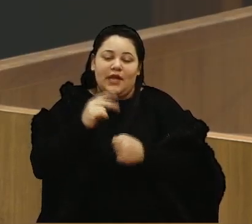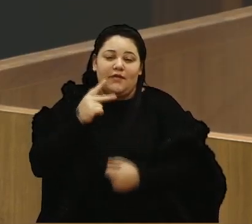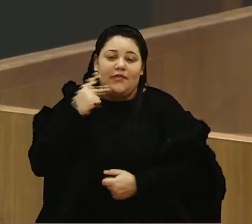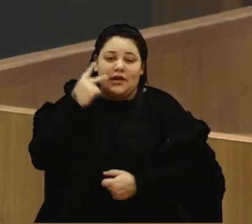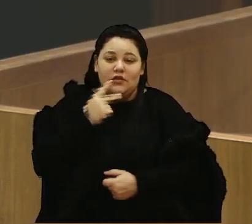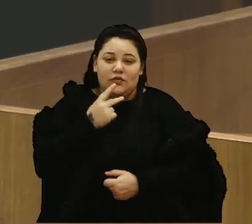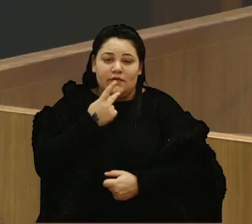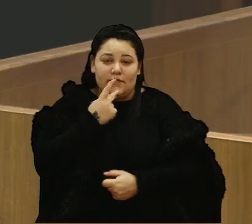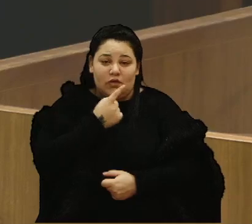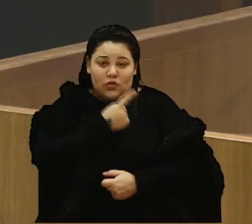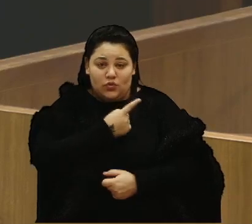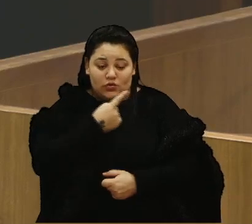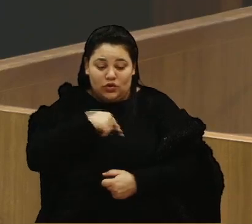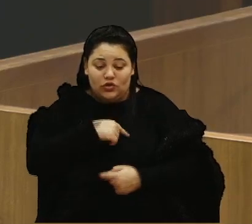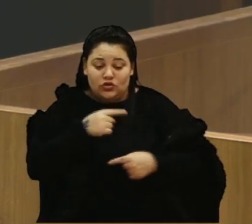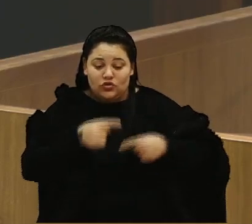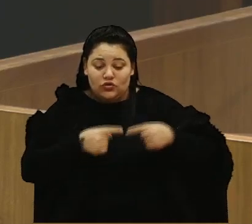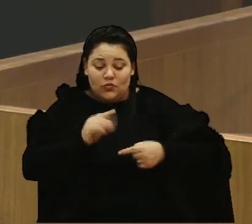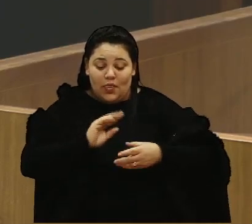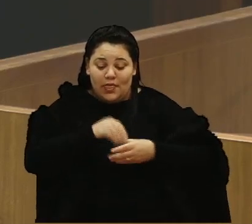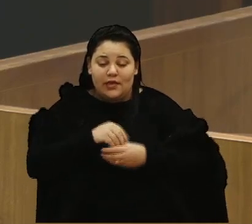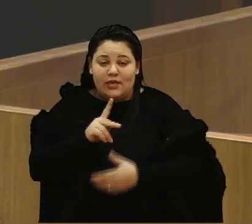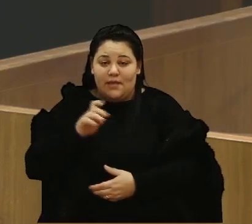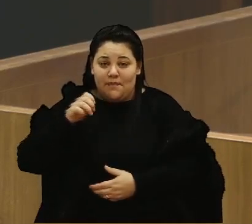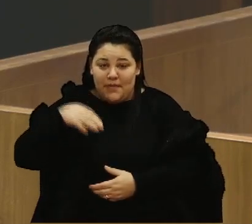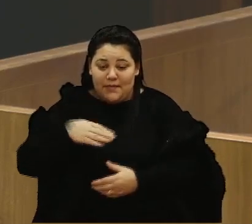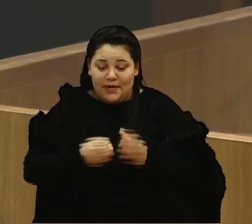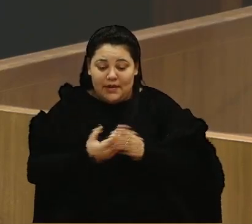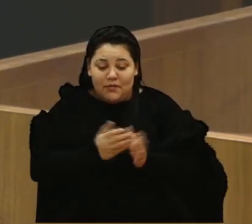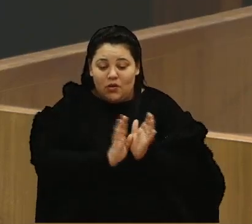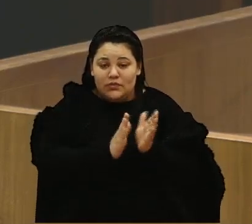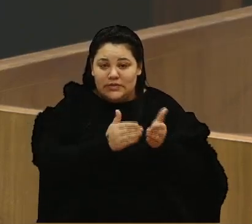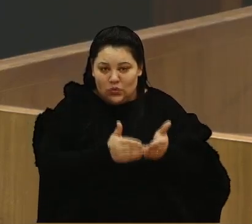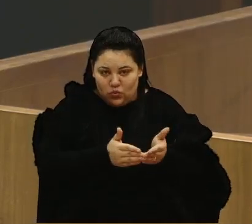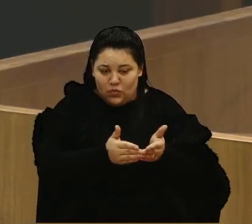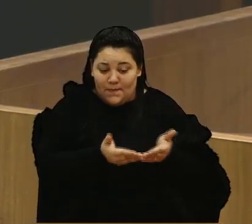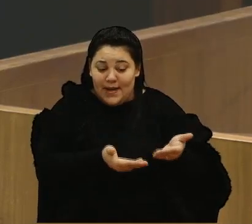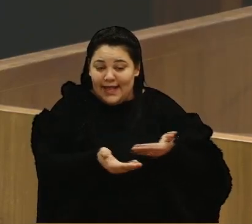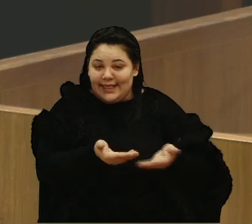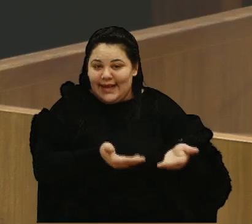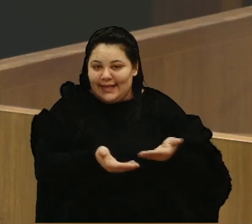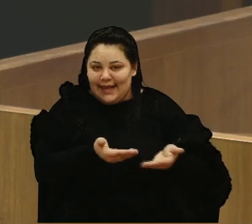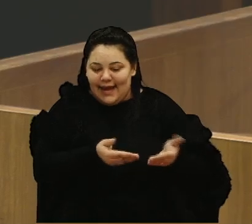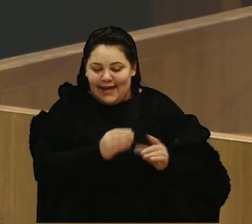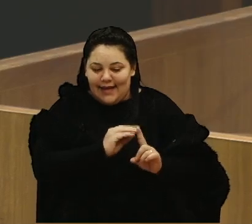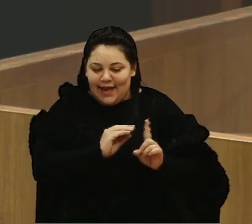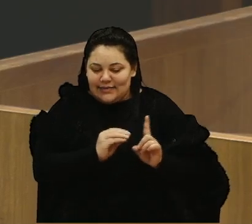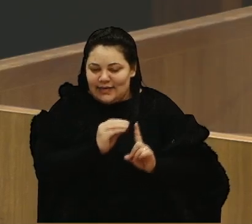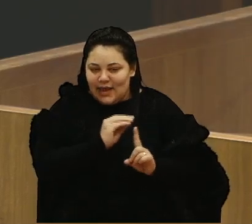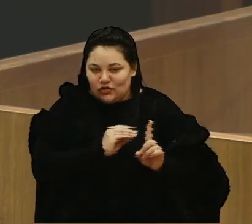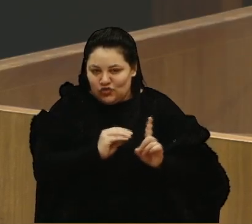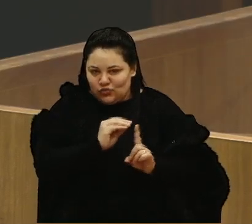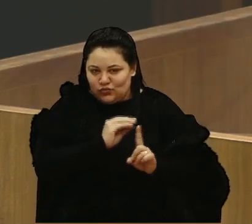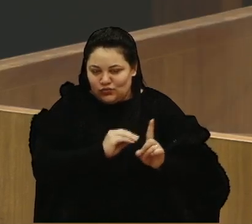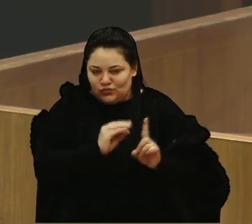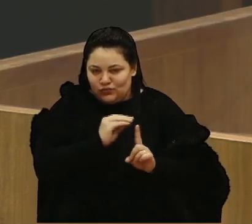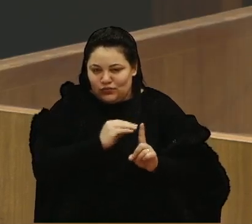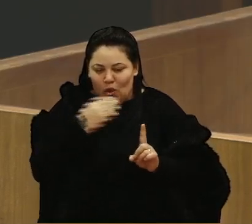PEN uma comissão de prevenção, uma comissão que vai tratar essa questão do assédio aqui dentro, porque é isso,